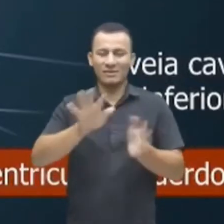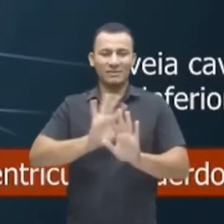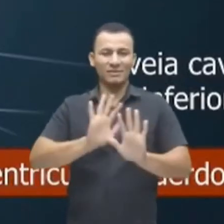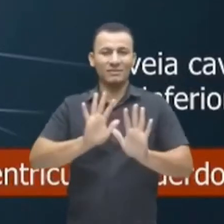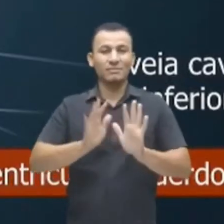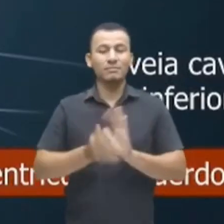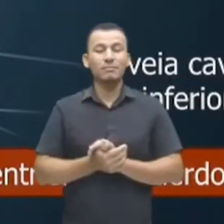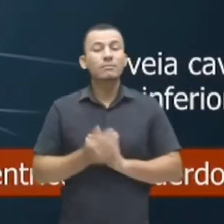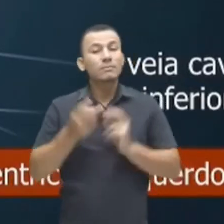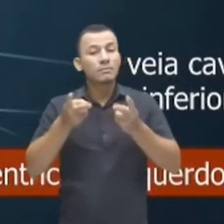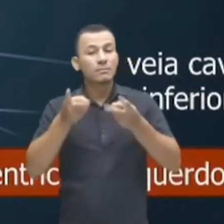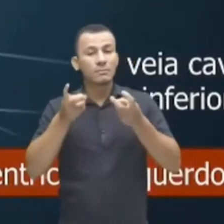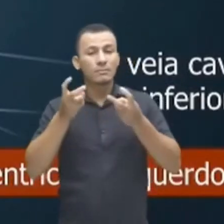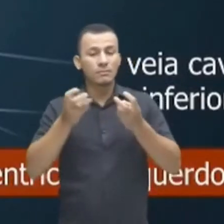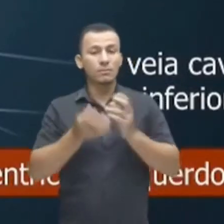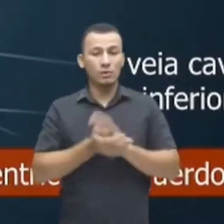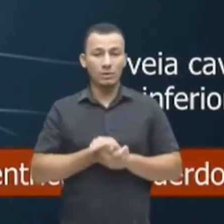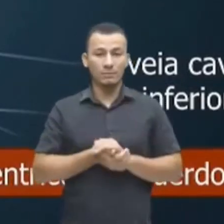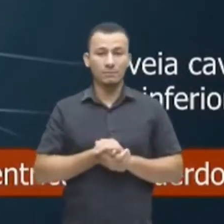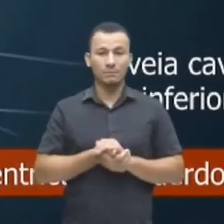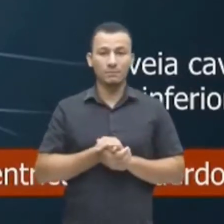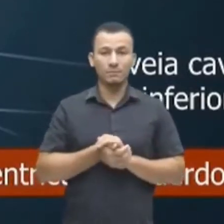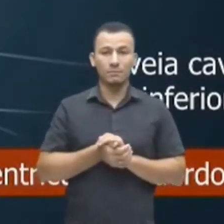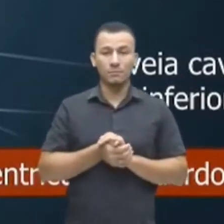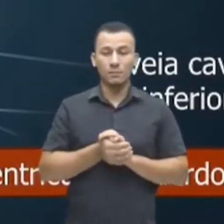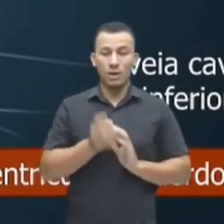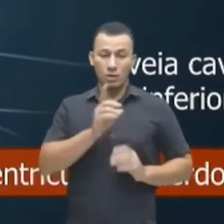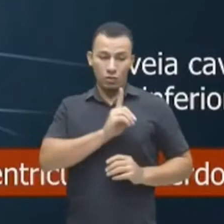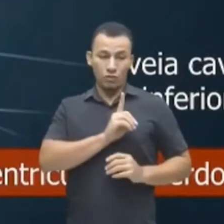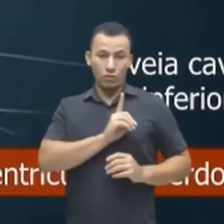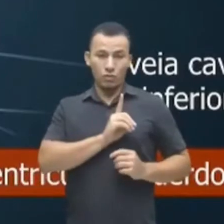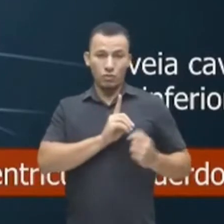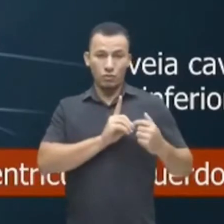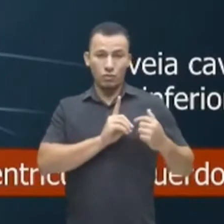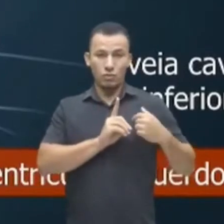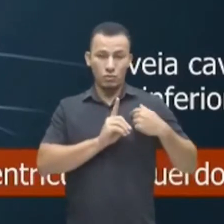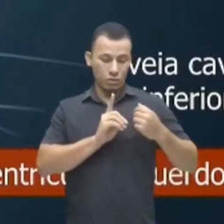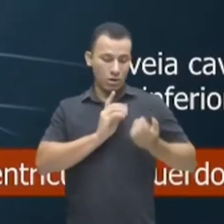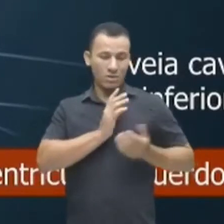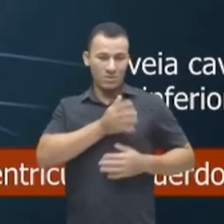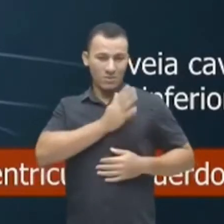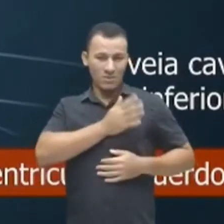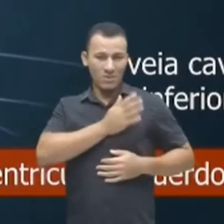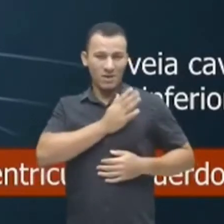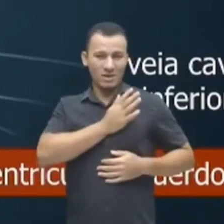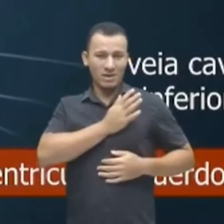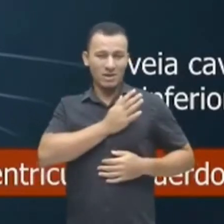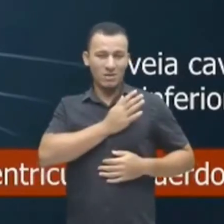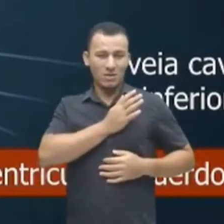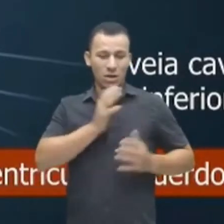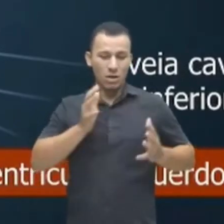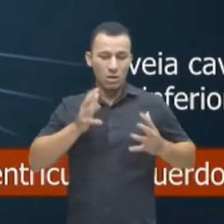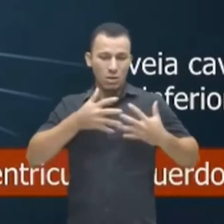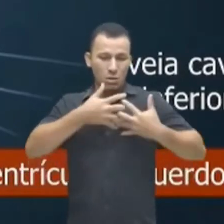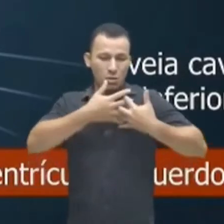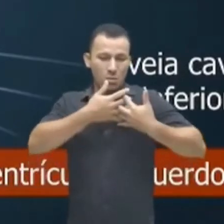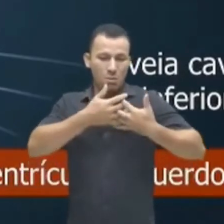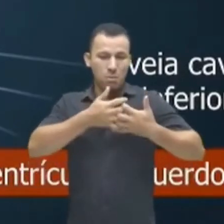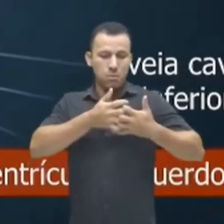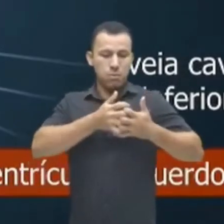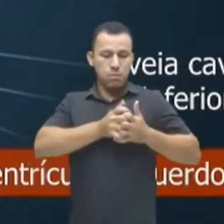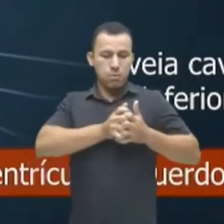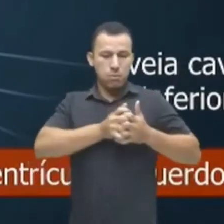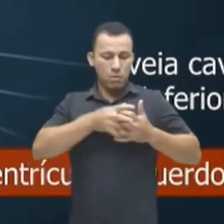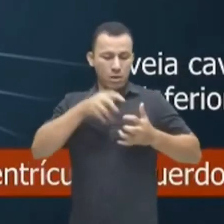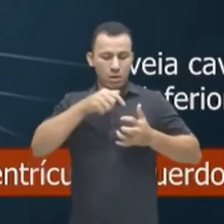Vocês observam que no átrio direito, ele faz esse relaxamento, essa contração, mas ao mesmo tempo ele lança